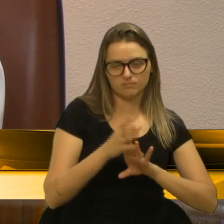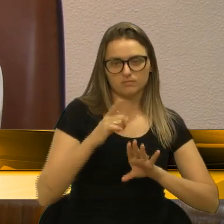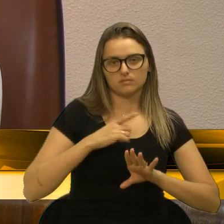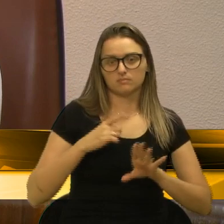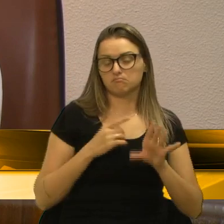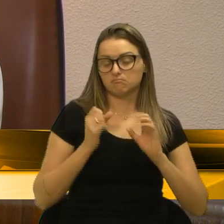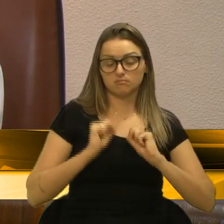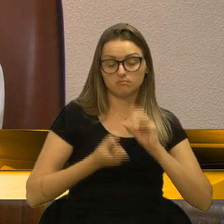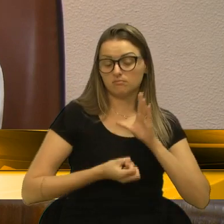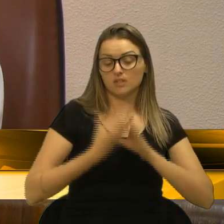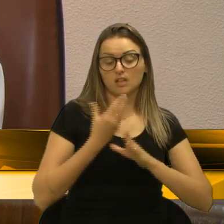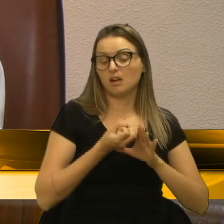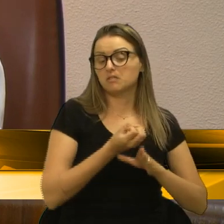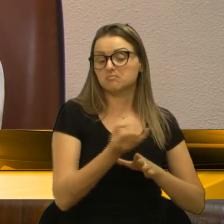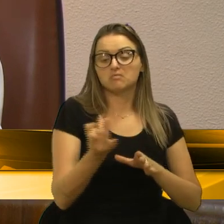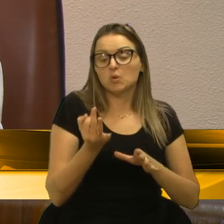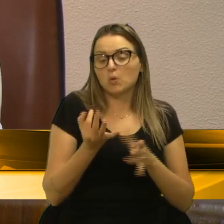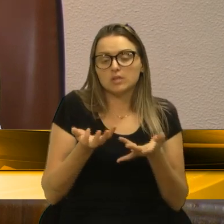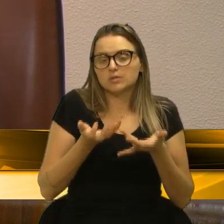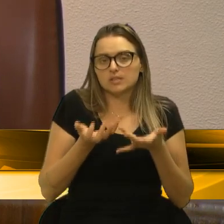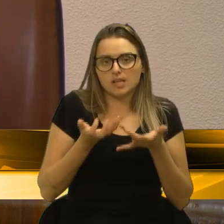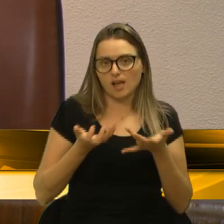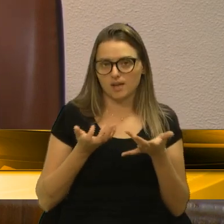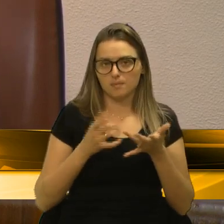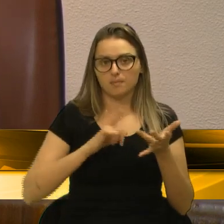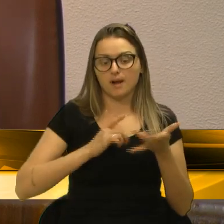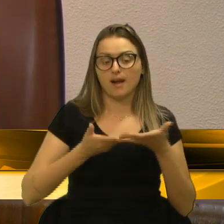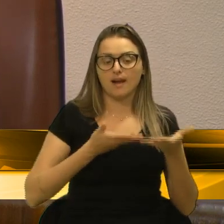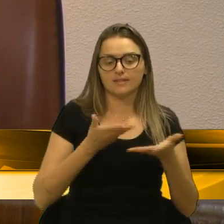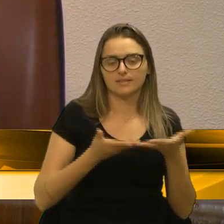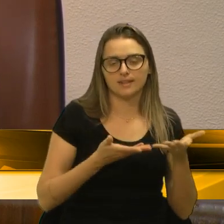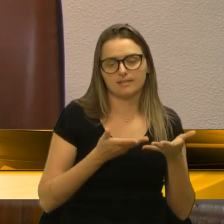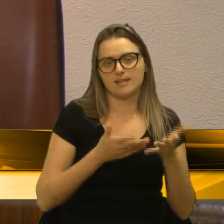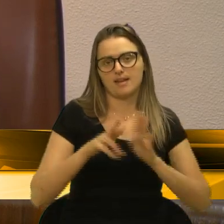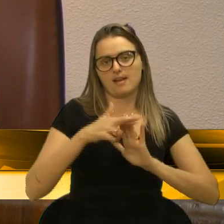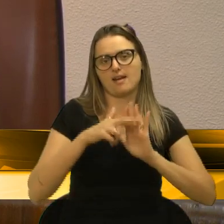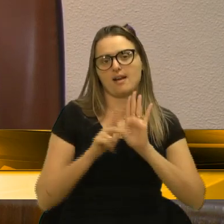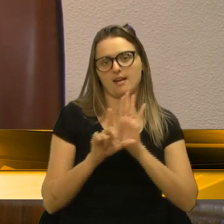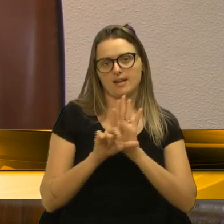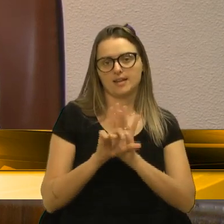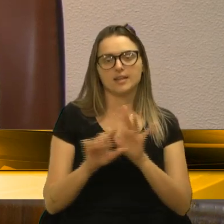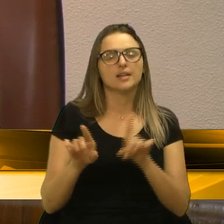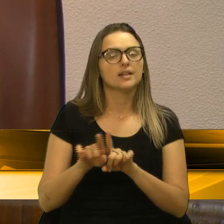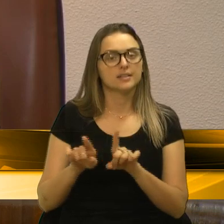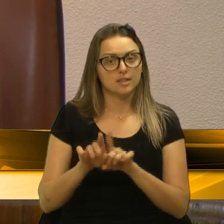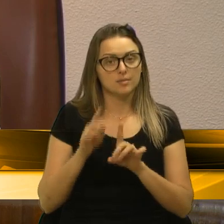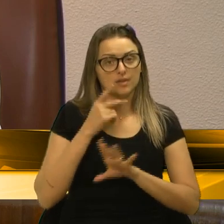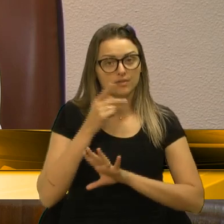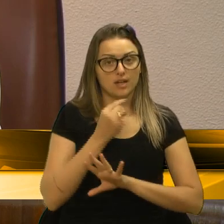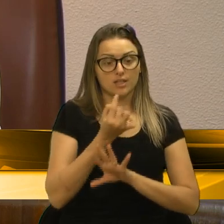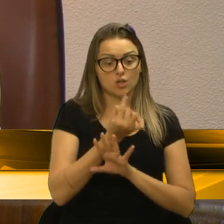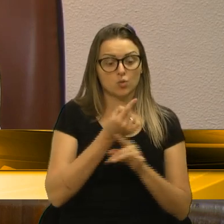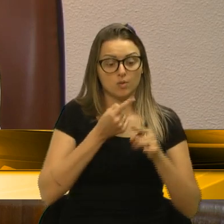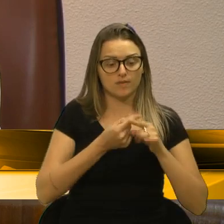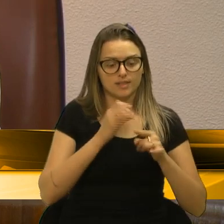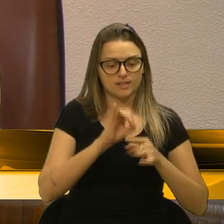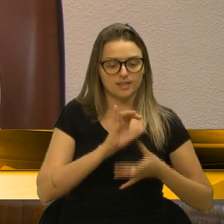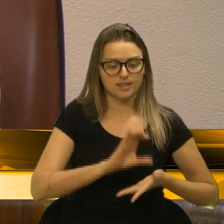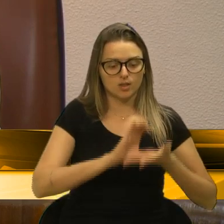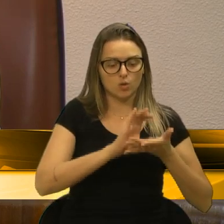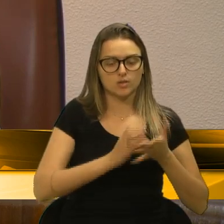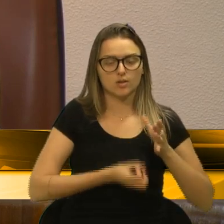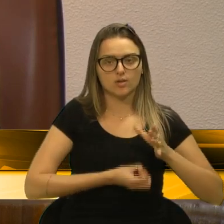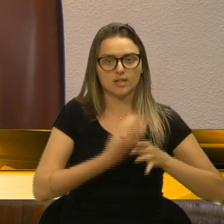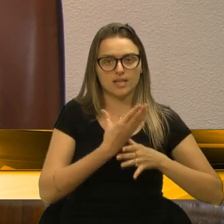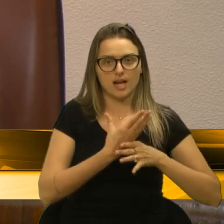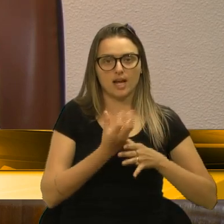conselhos necessários para atender tal diretriz. Ainda refere que, uma vez que tais conselhos sejam criados